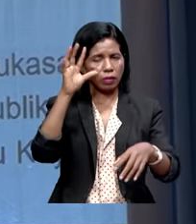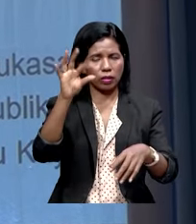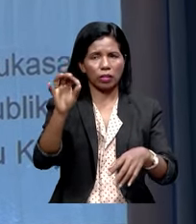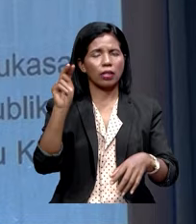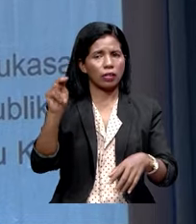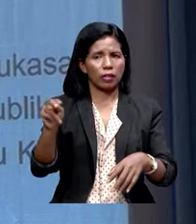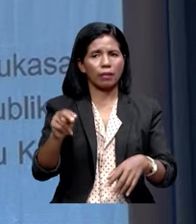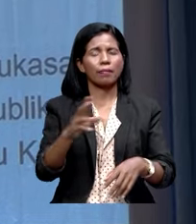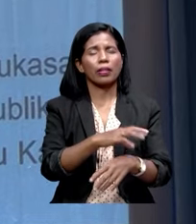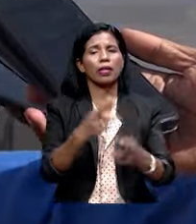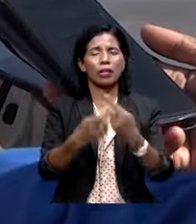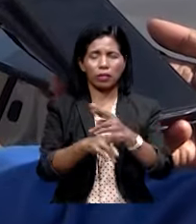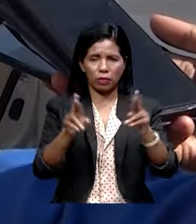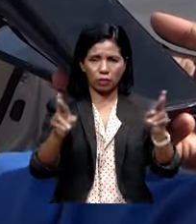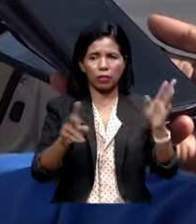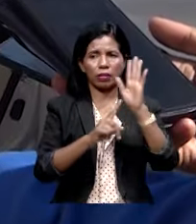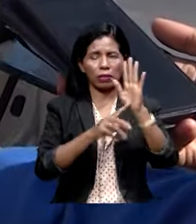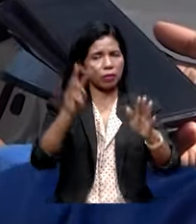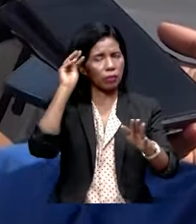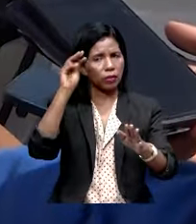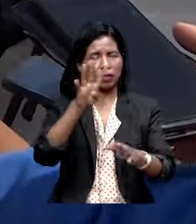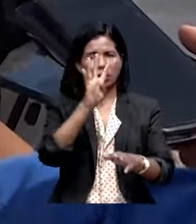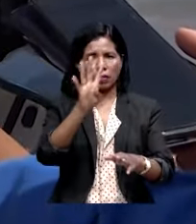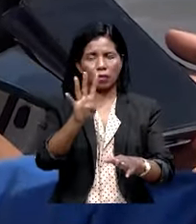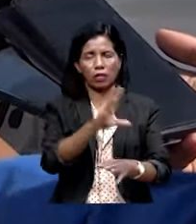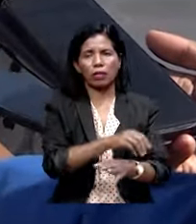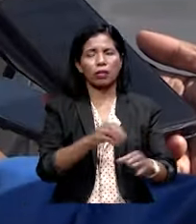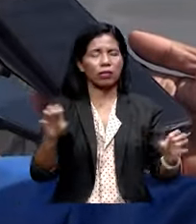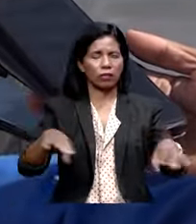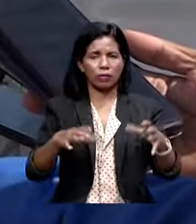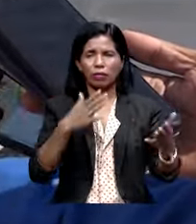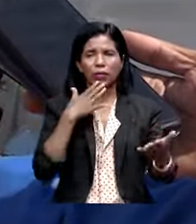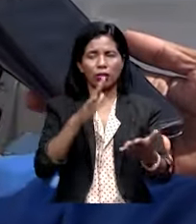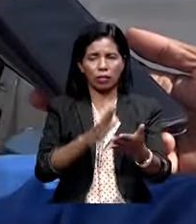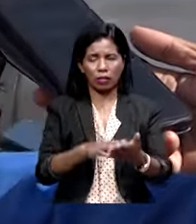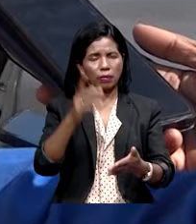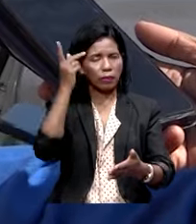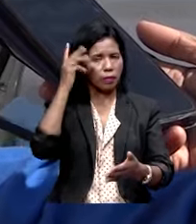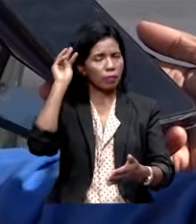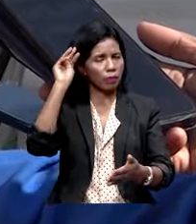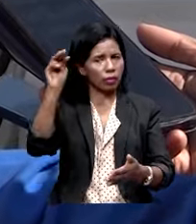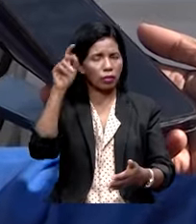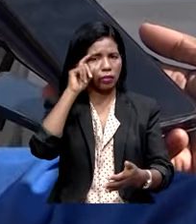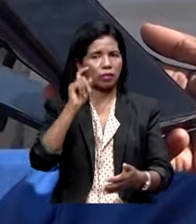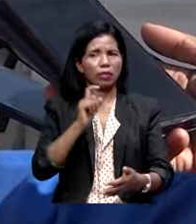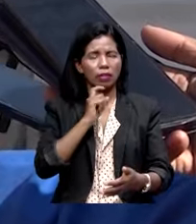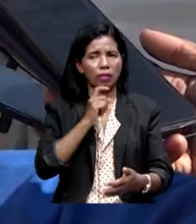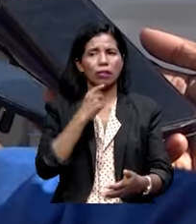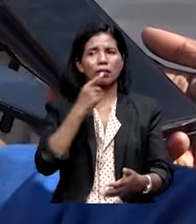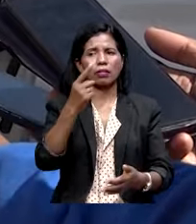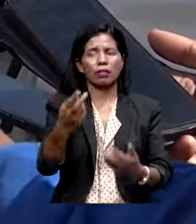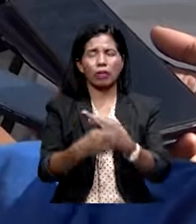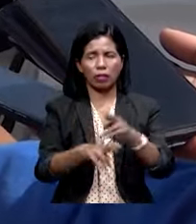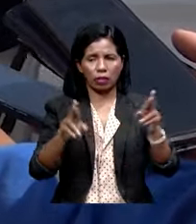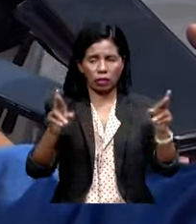INB. Resultado refere a todo o Ministério Hat, mas desempenho lá diante. Mas o primeiro-ministro, Kairala Sanana Guzmão, critica o